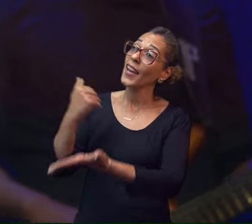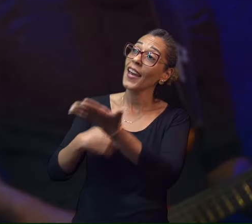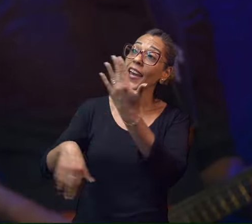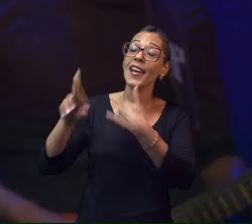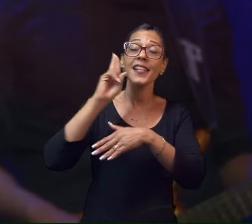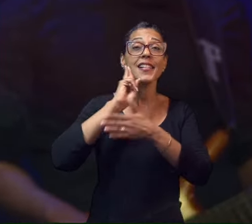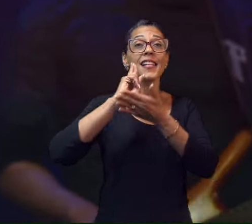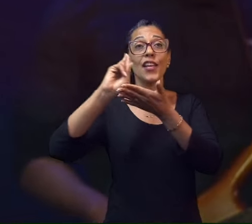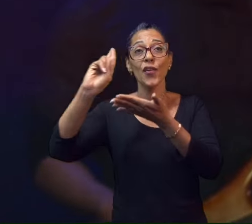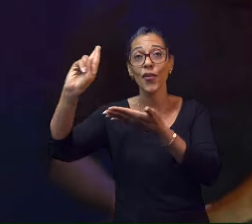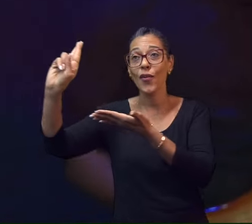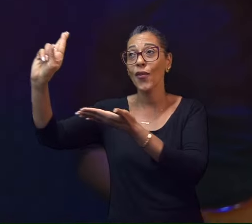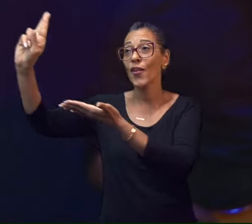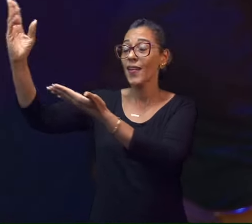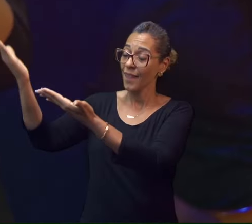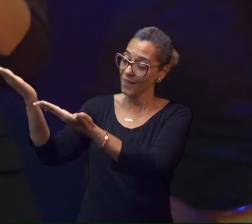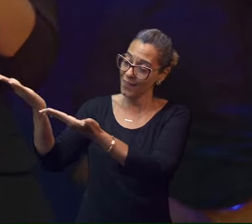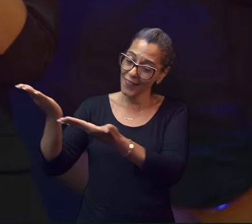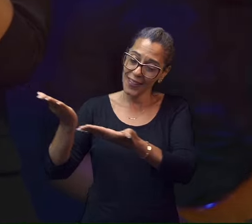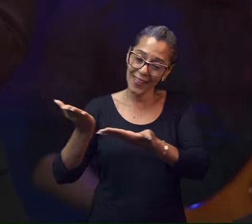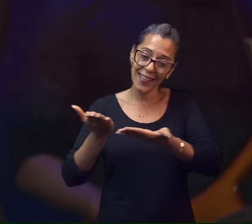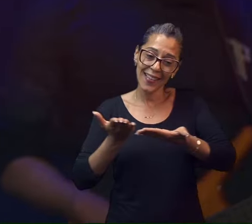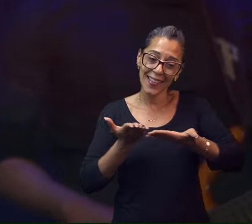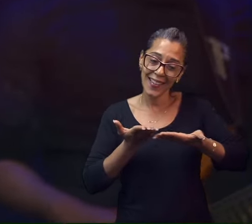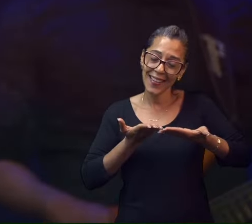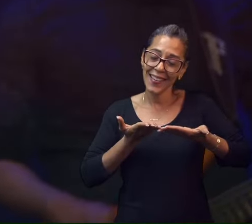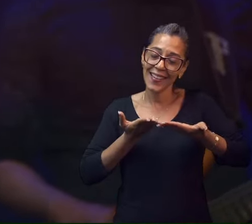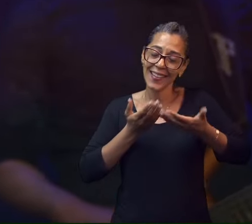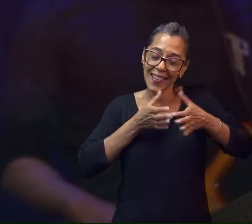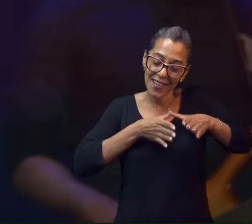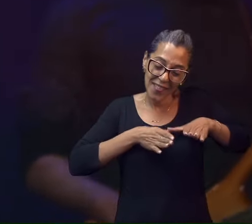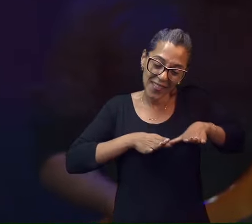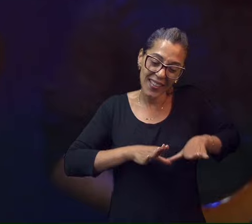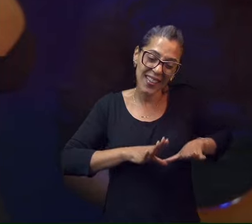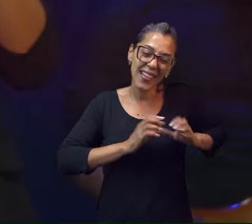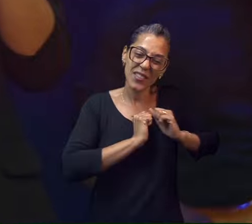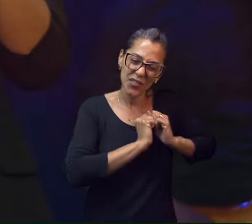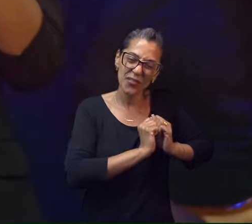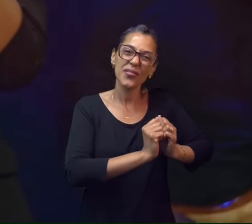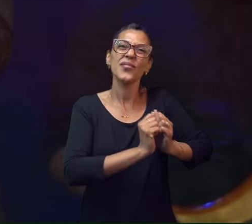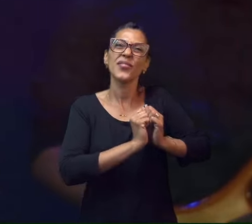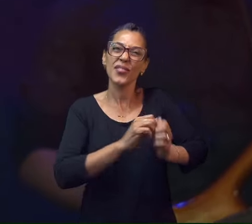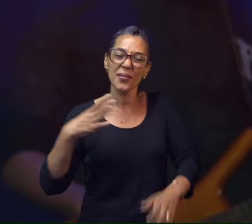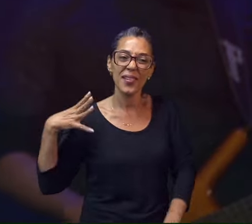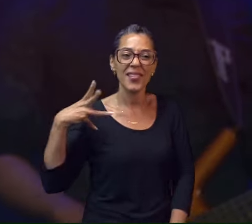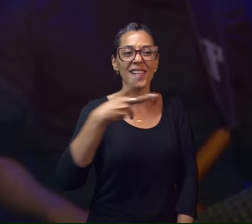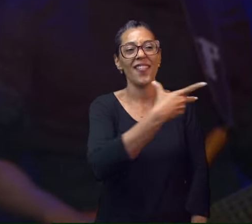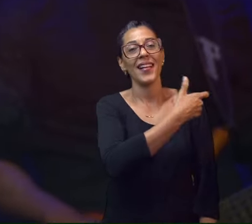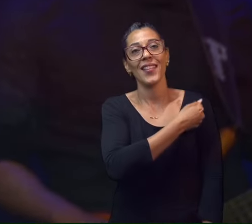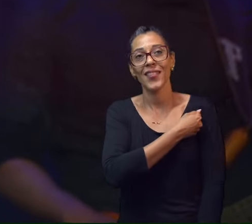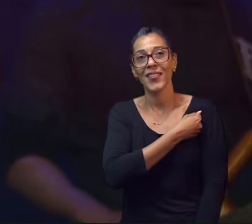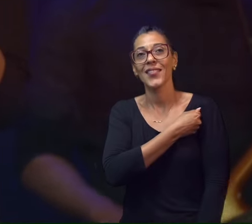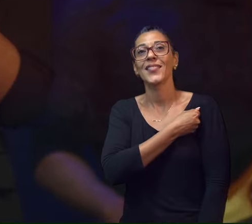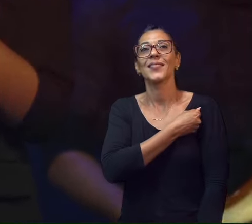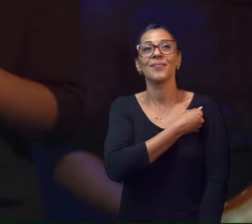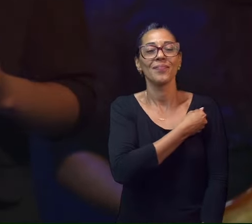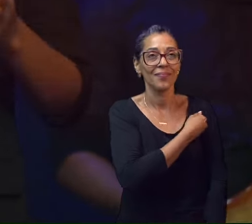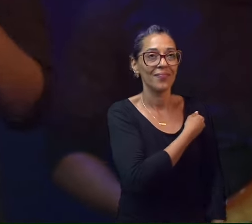ficar senhor fica Senhor Deus Salvador fica